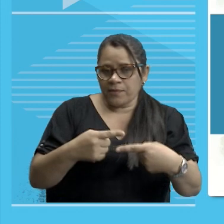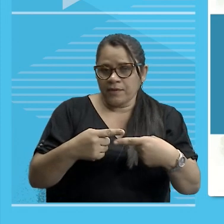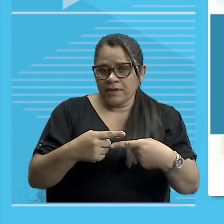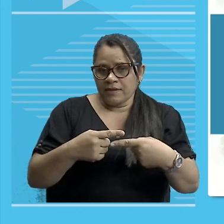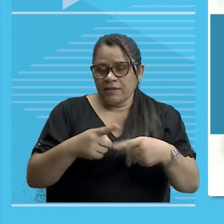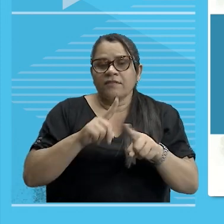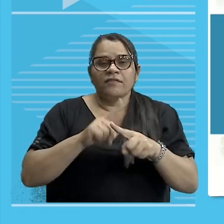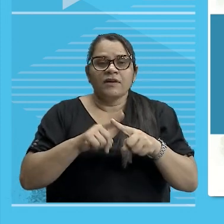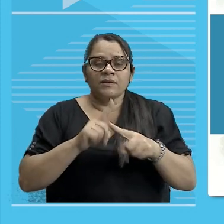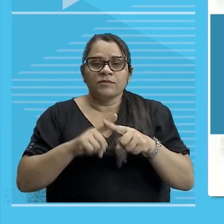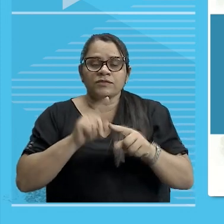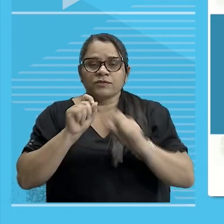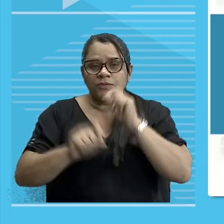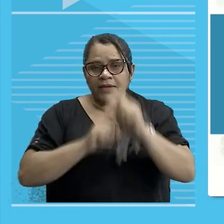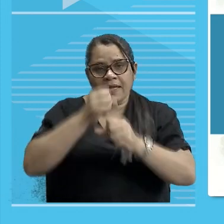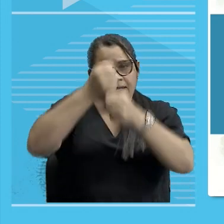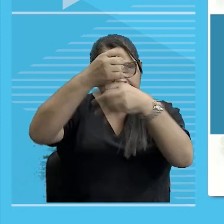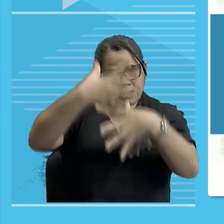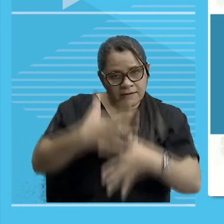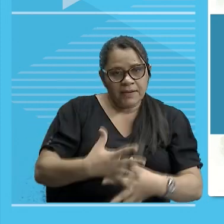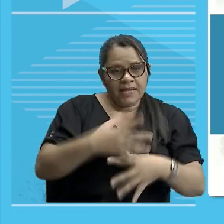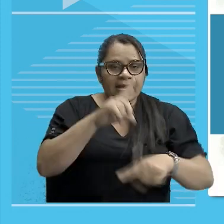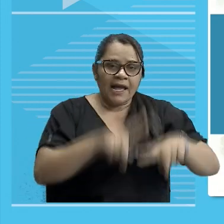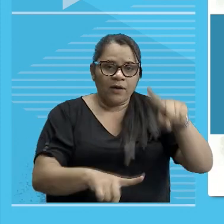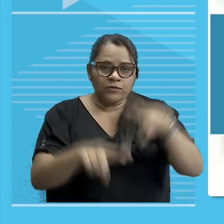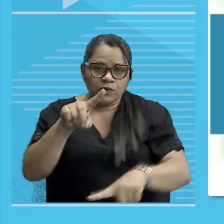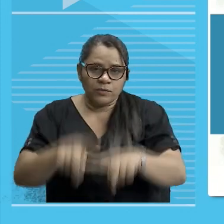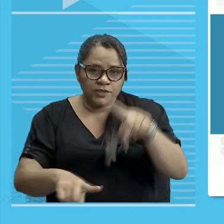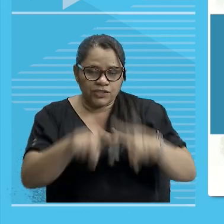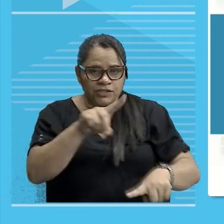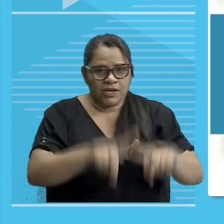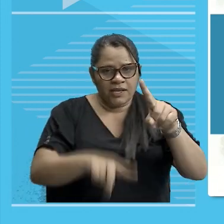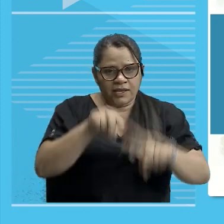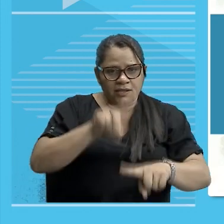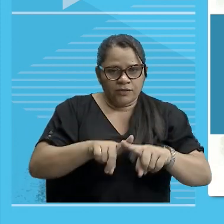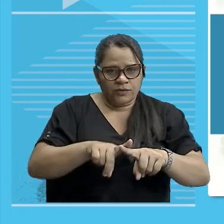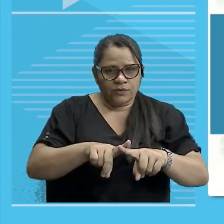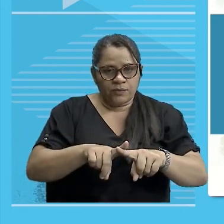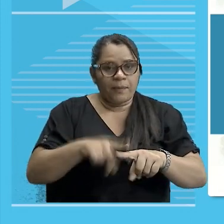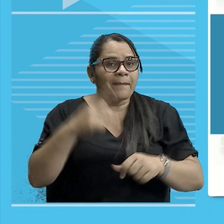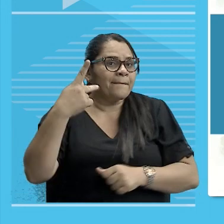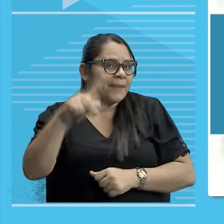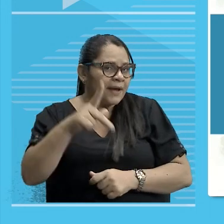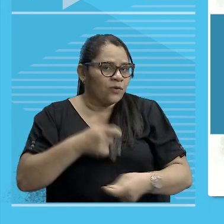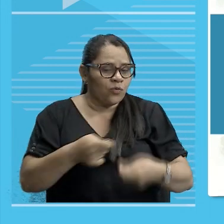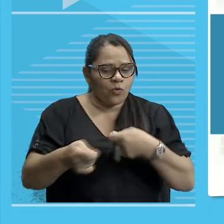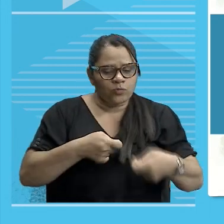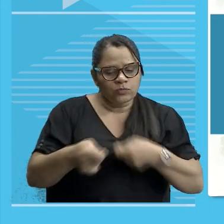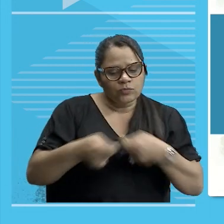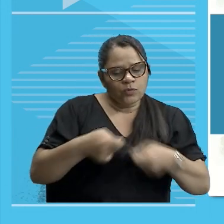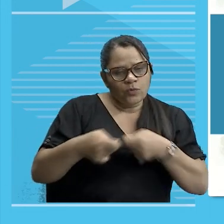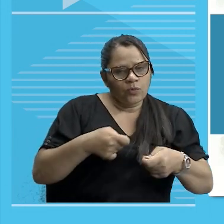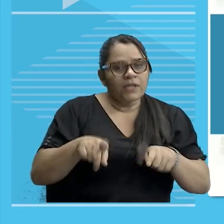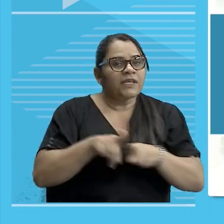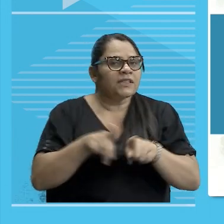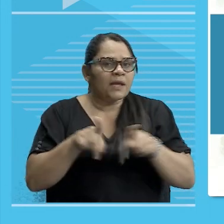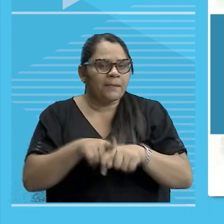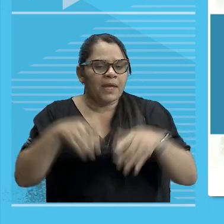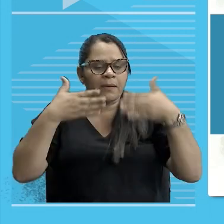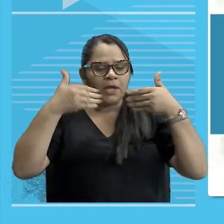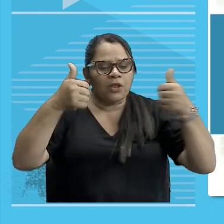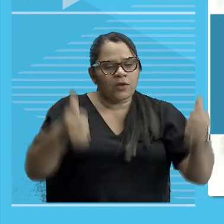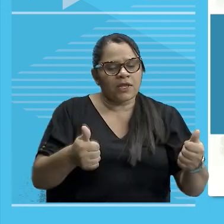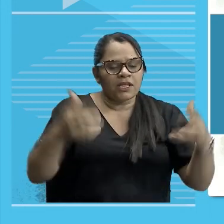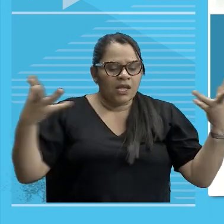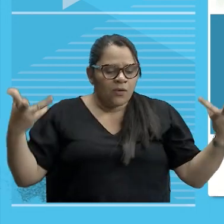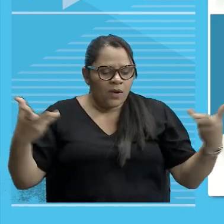vamos falar das Ferramentas para o controle e melhoria da qualidade